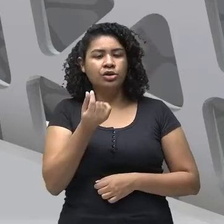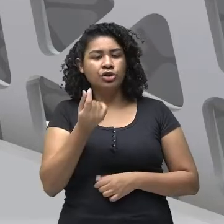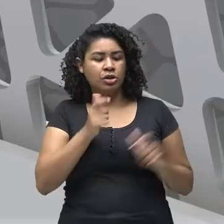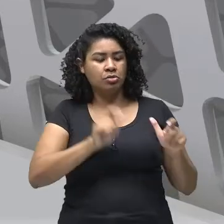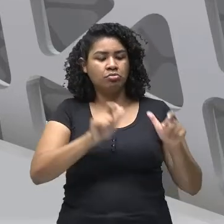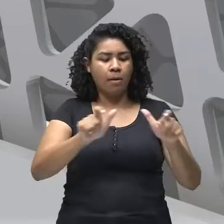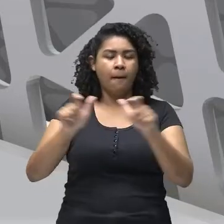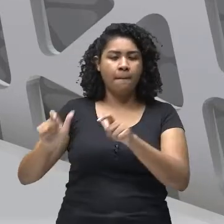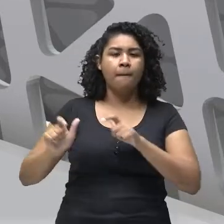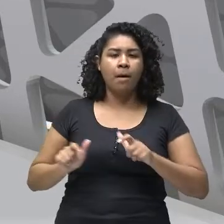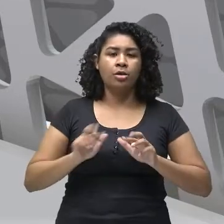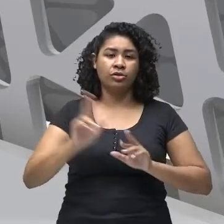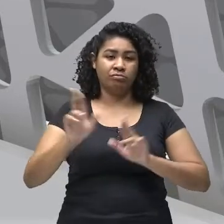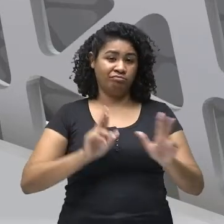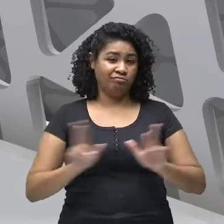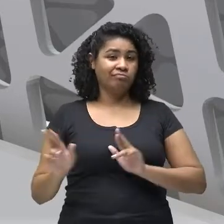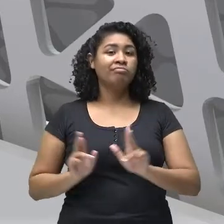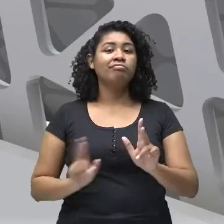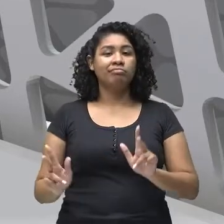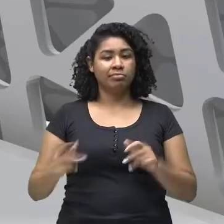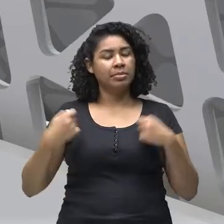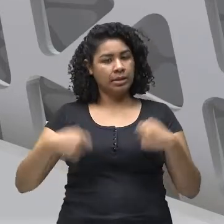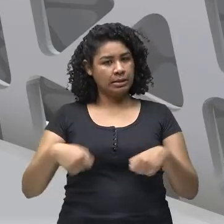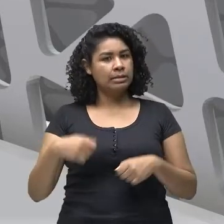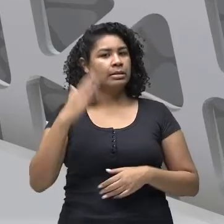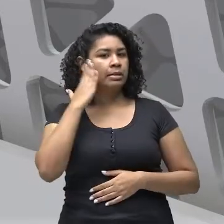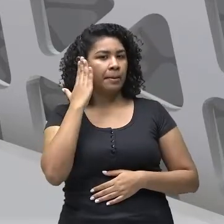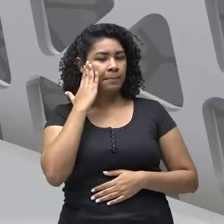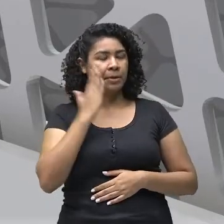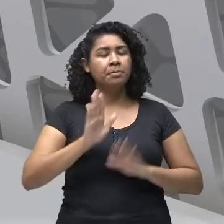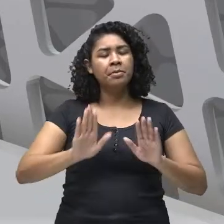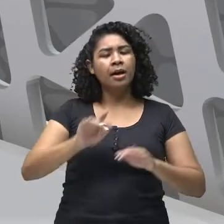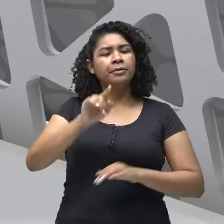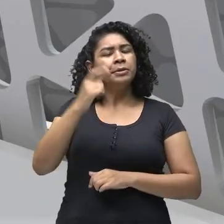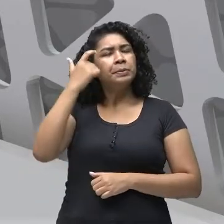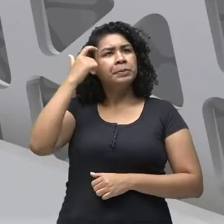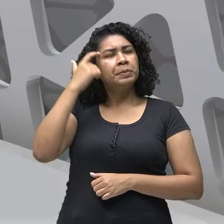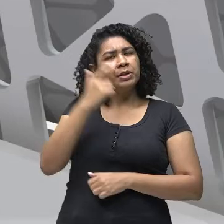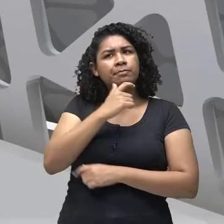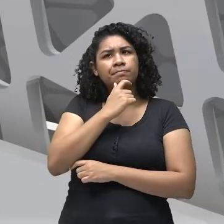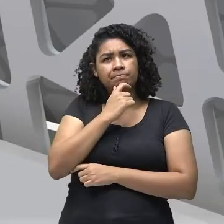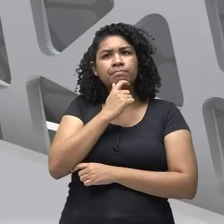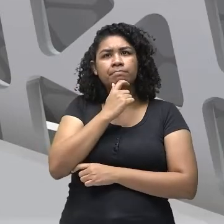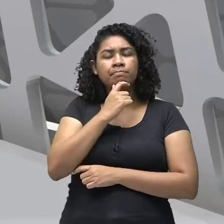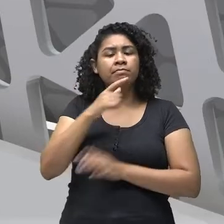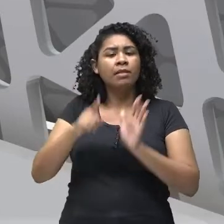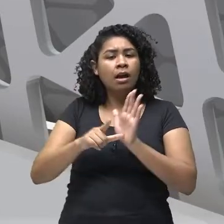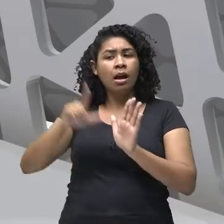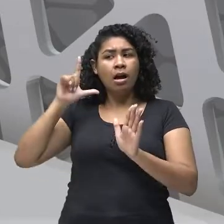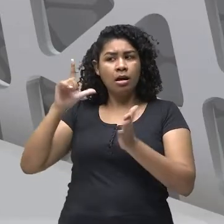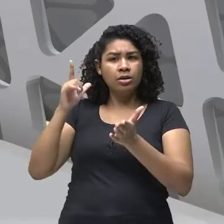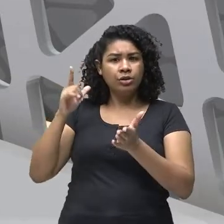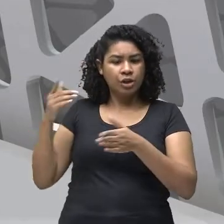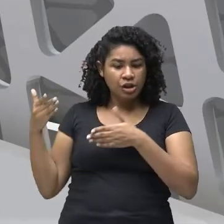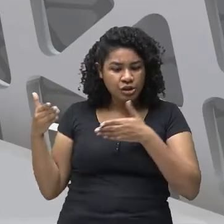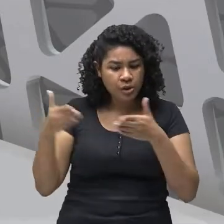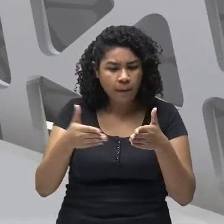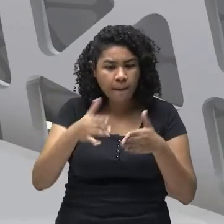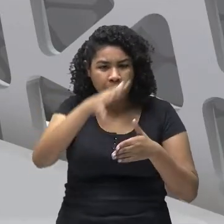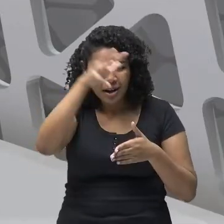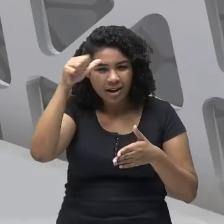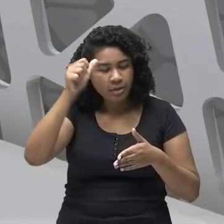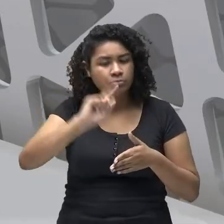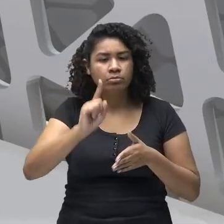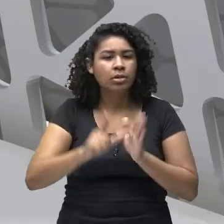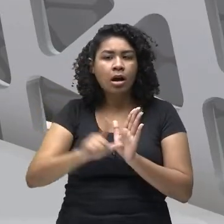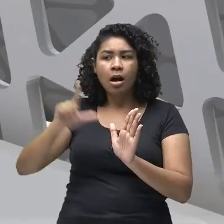das diferentes localidades que você vai passar. Mas digamos que antes de você chegar em Manaus, você tem que passar por outros 2 municípios. Então,